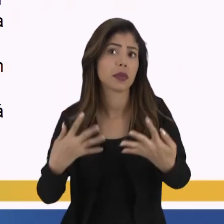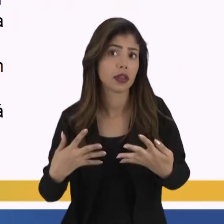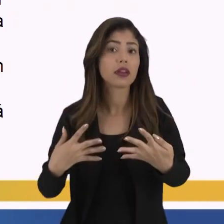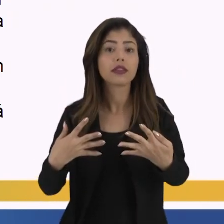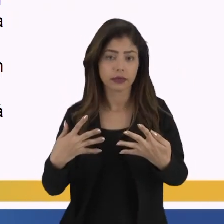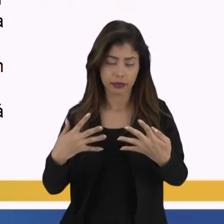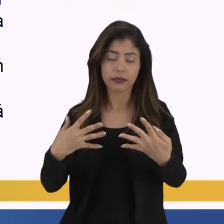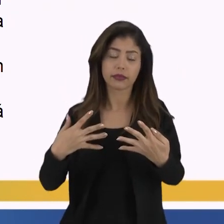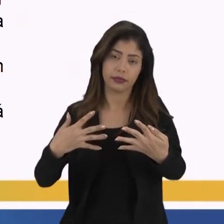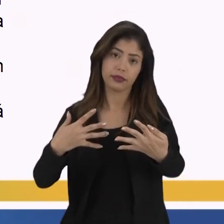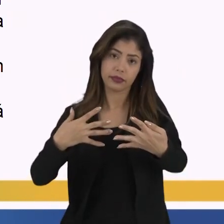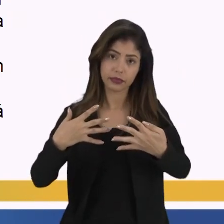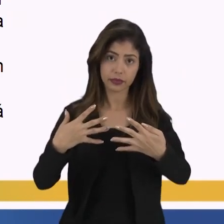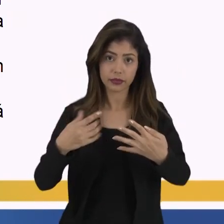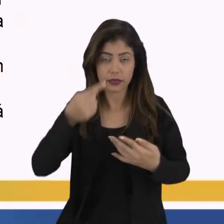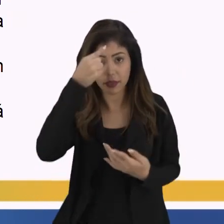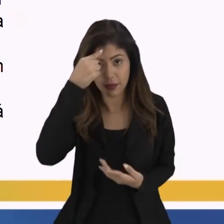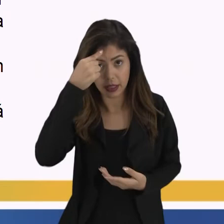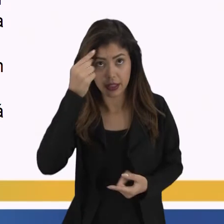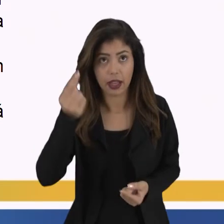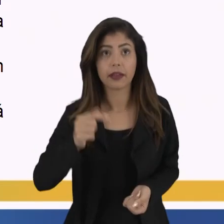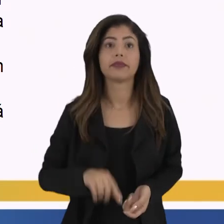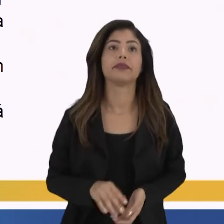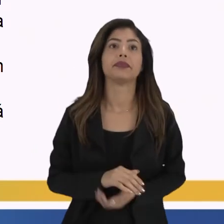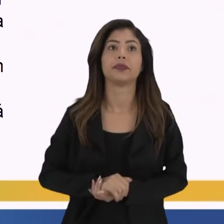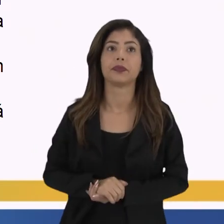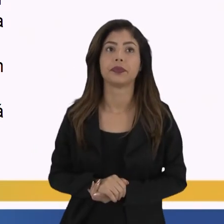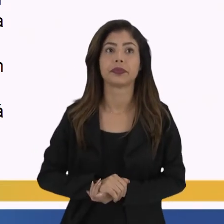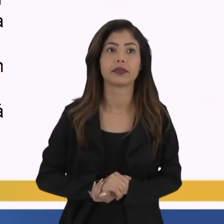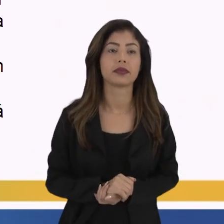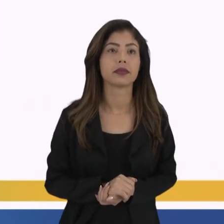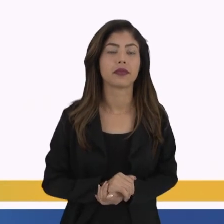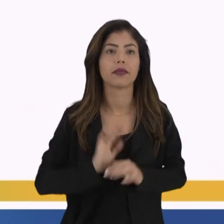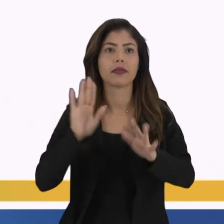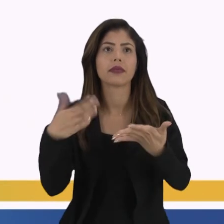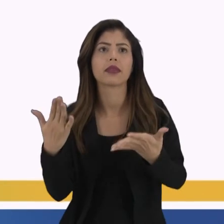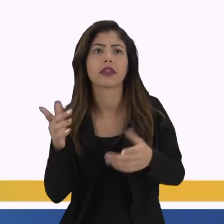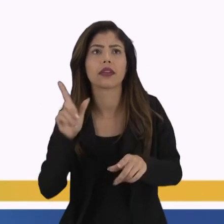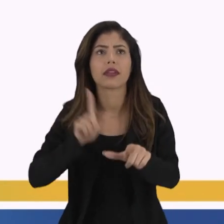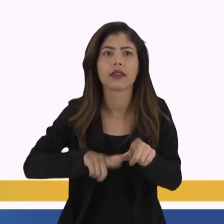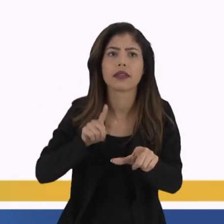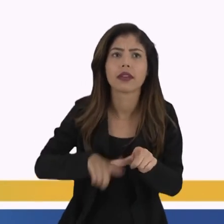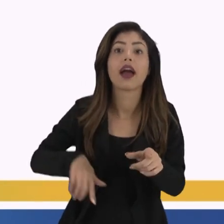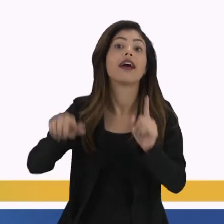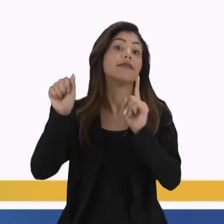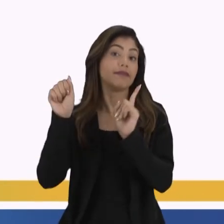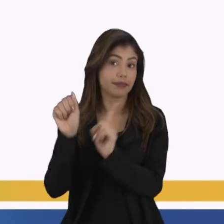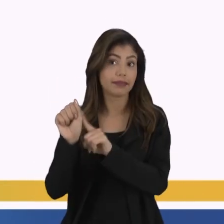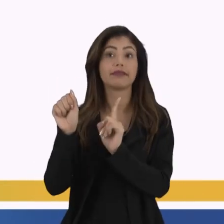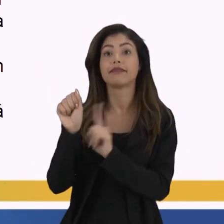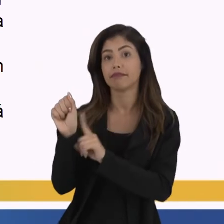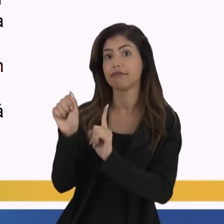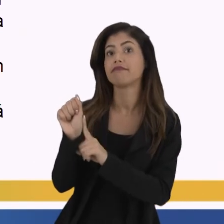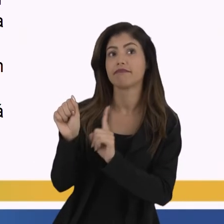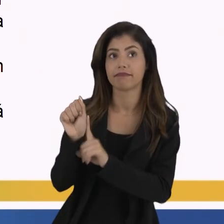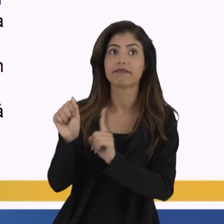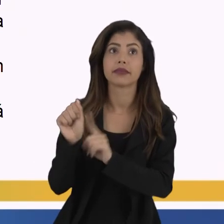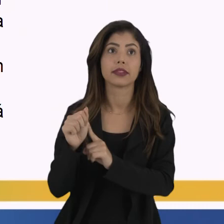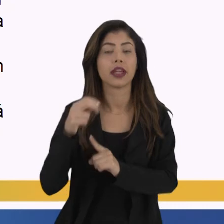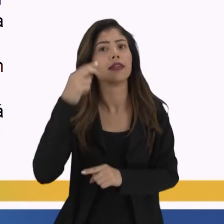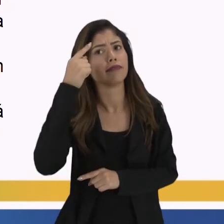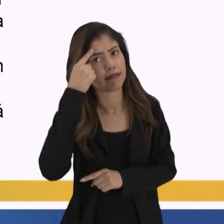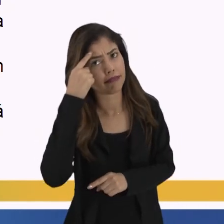aquele fragmento, vamos pensar na nossa alternativa? Exatamente aí na letra A, gente. Então já rememora ali